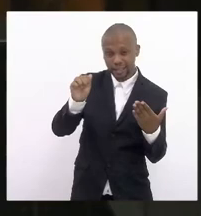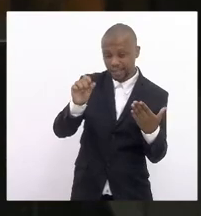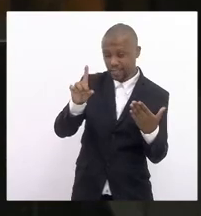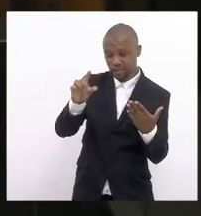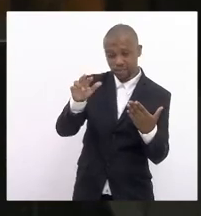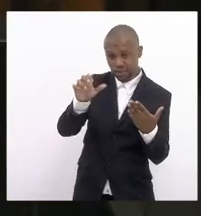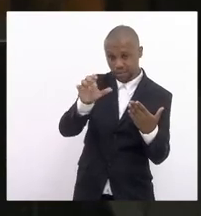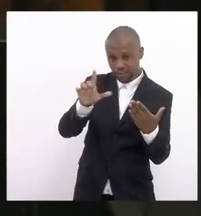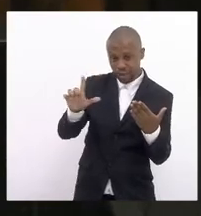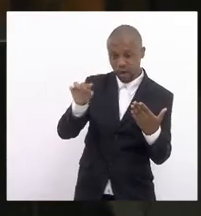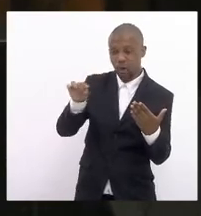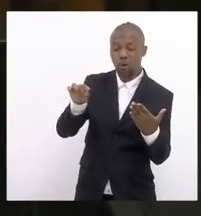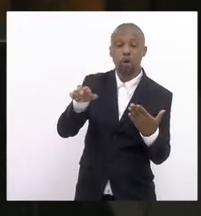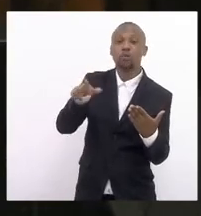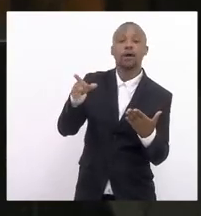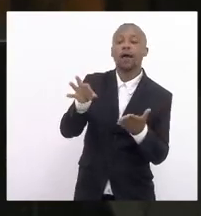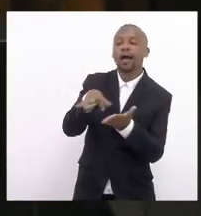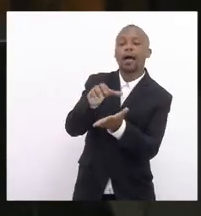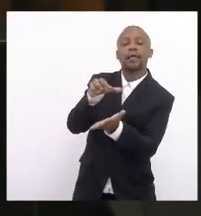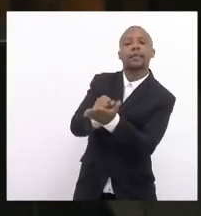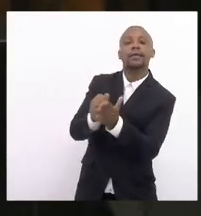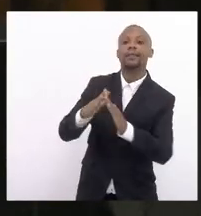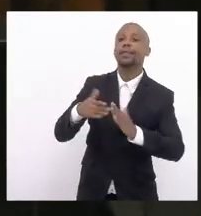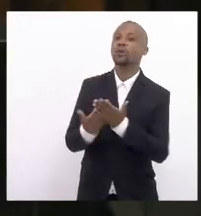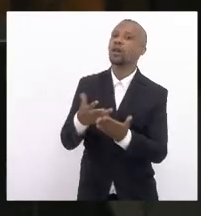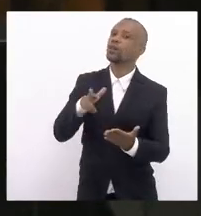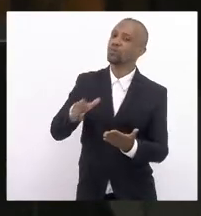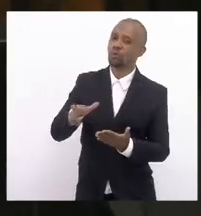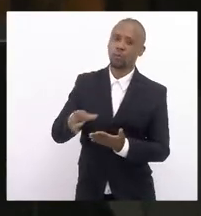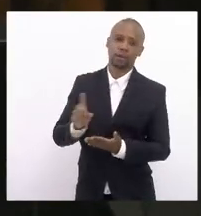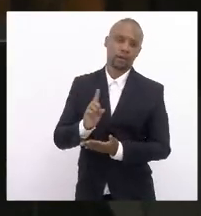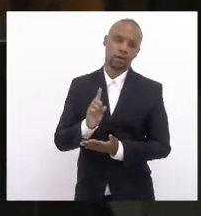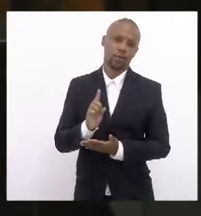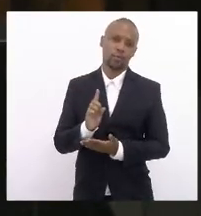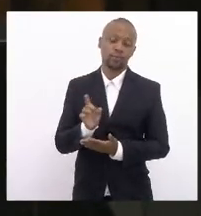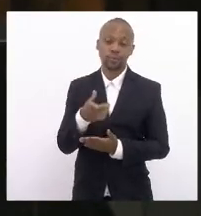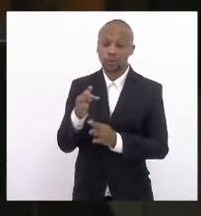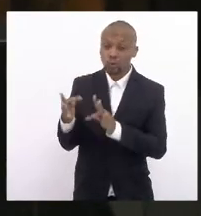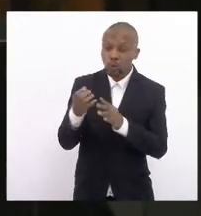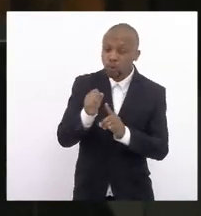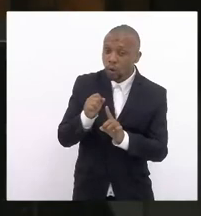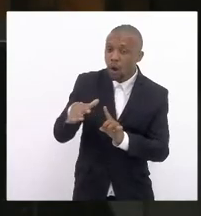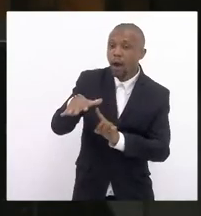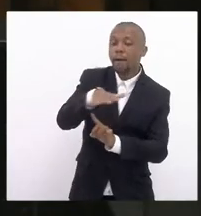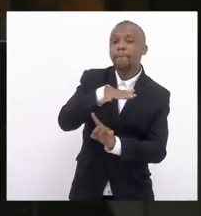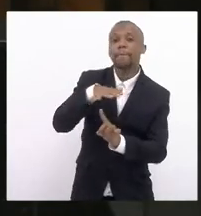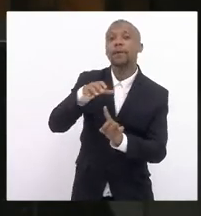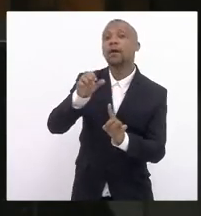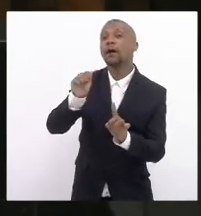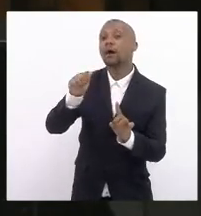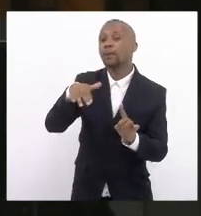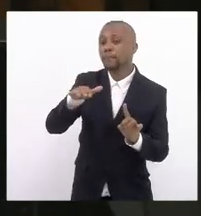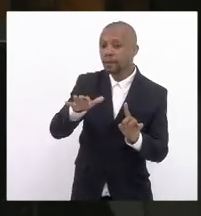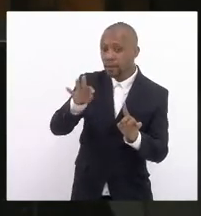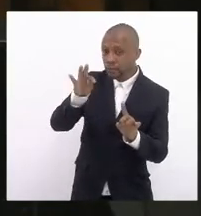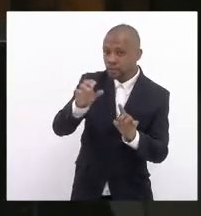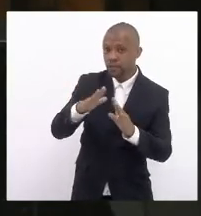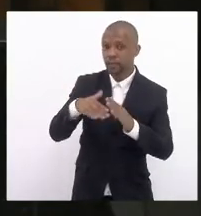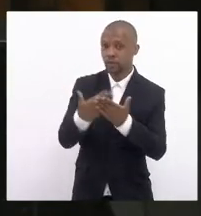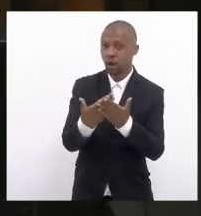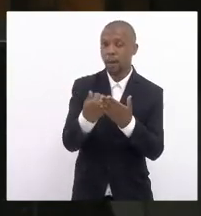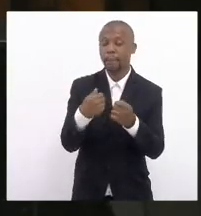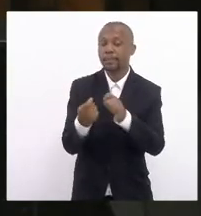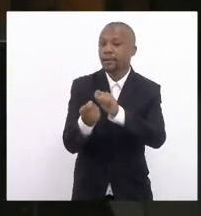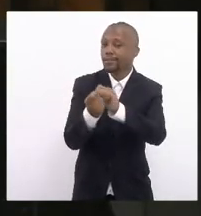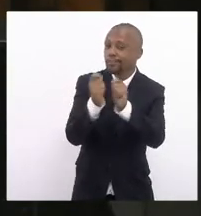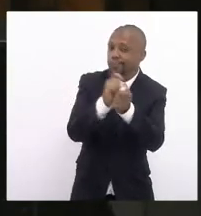escola. Todo o ambiente da escola precisa se preparar e se reorganizar do ponto